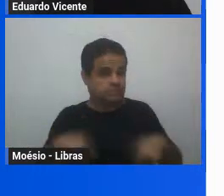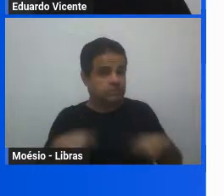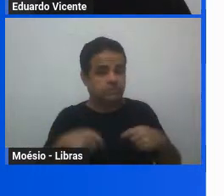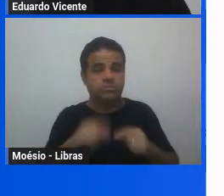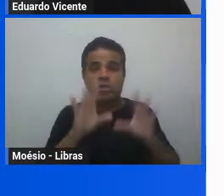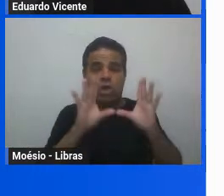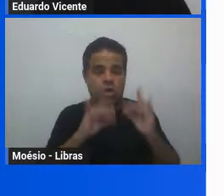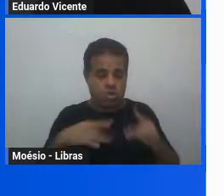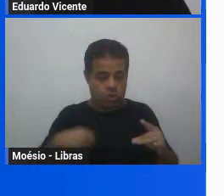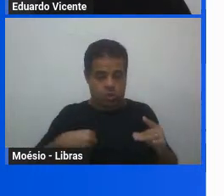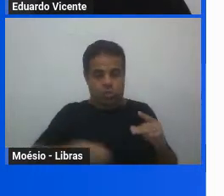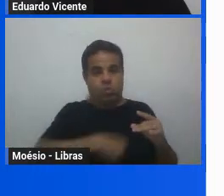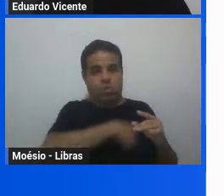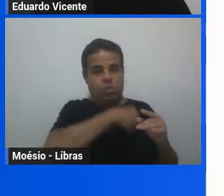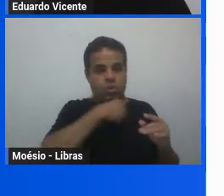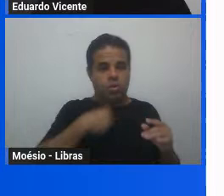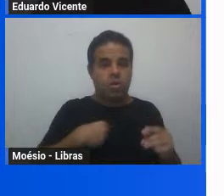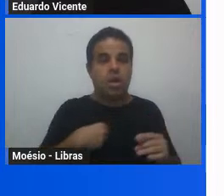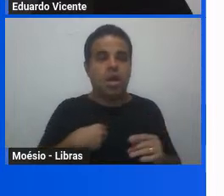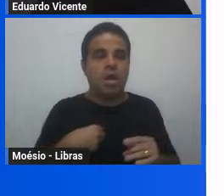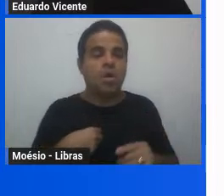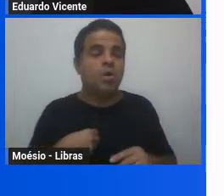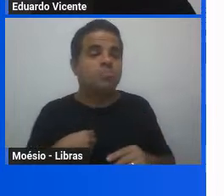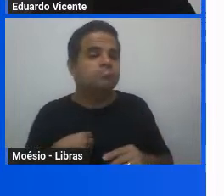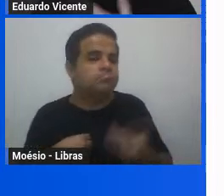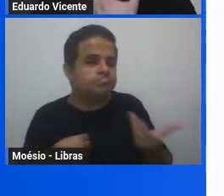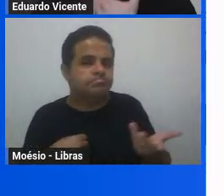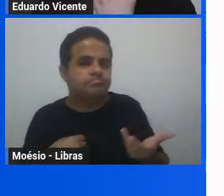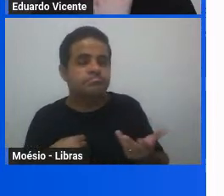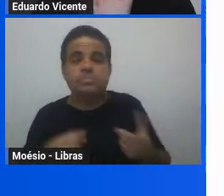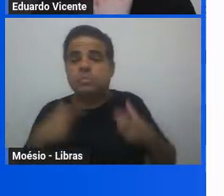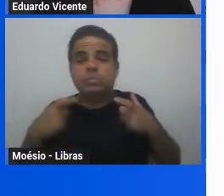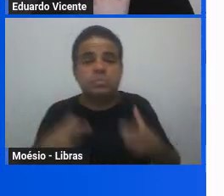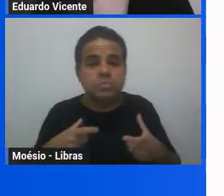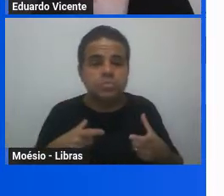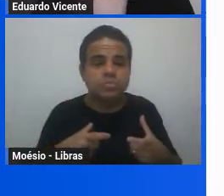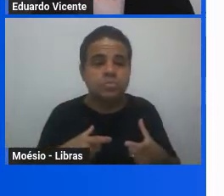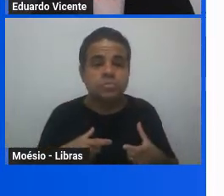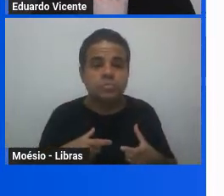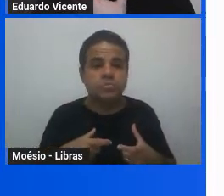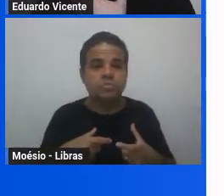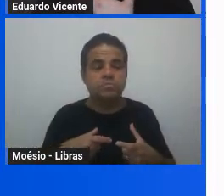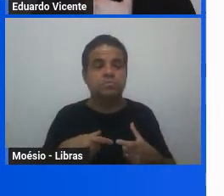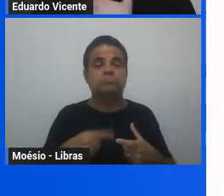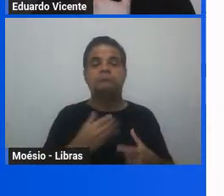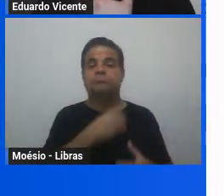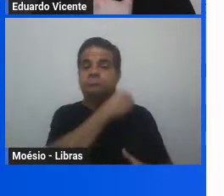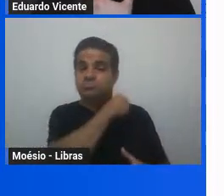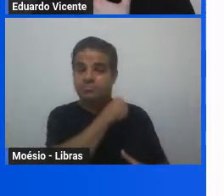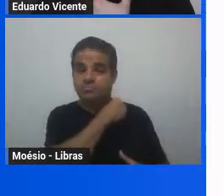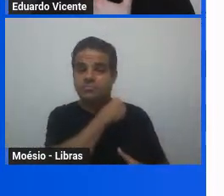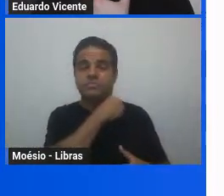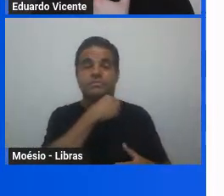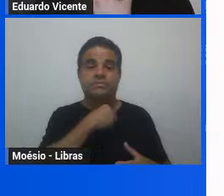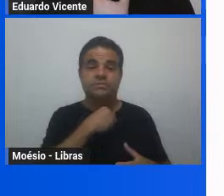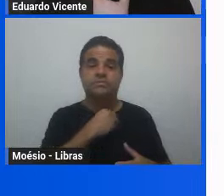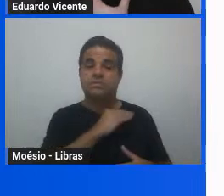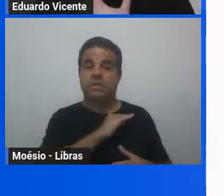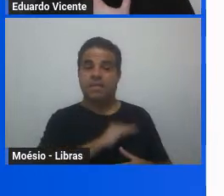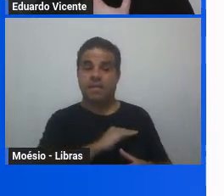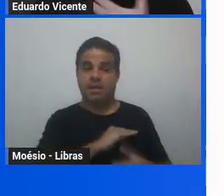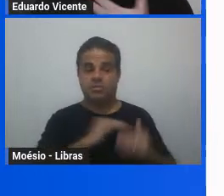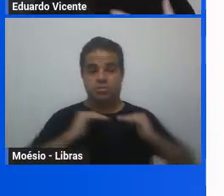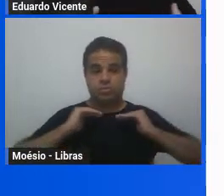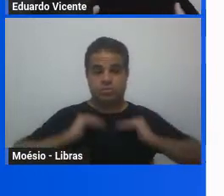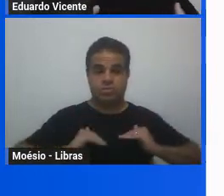os eletrodos. Um fica em região infraclavicular, ou seja, abaixo da clavícula